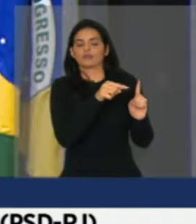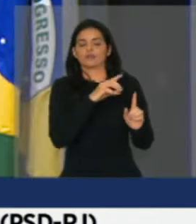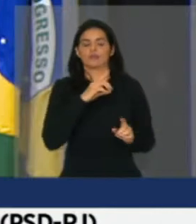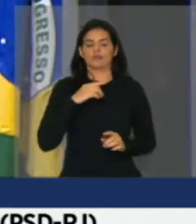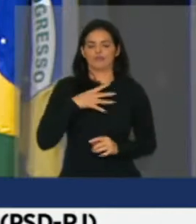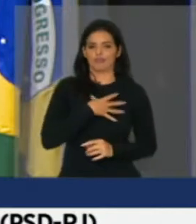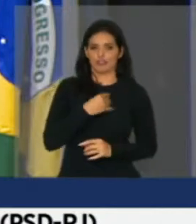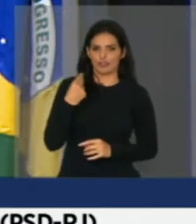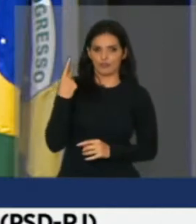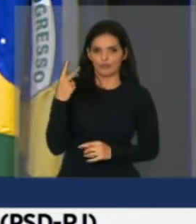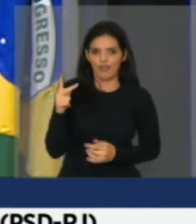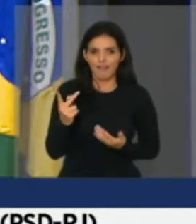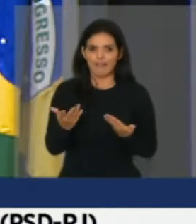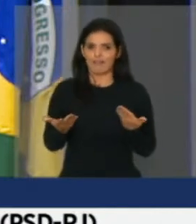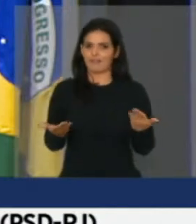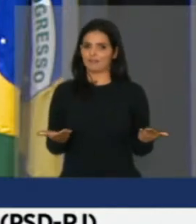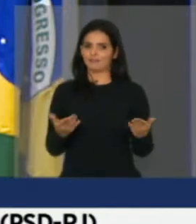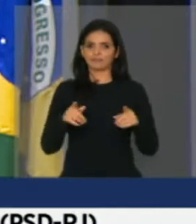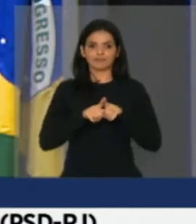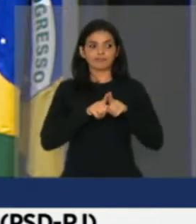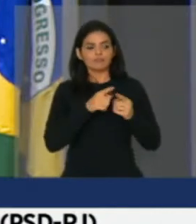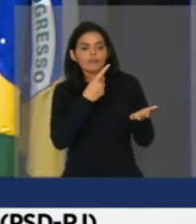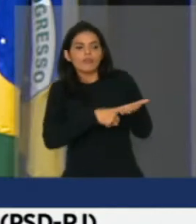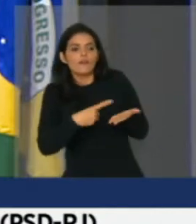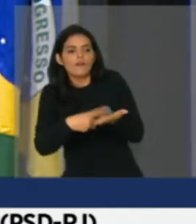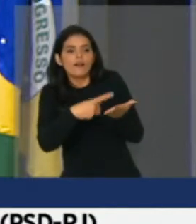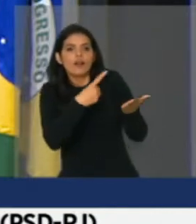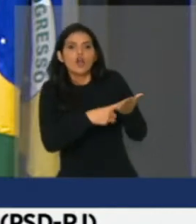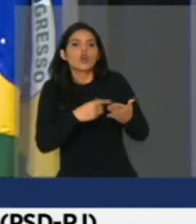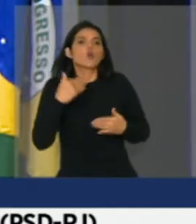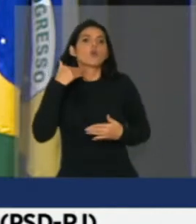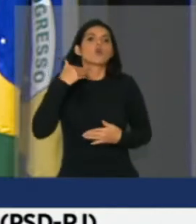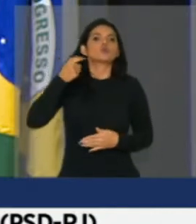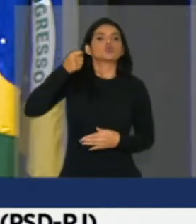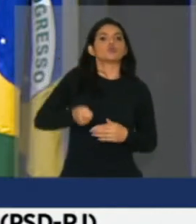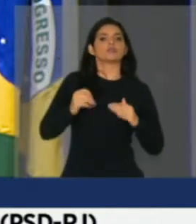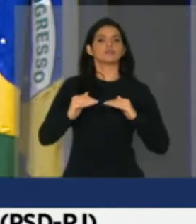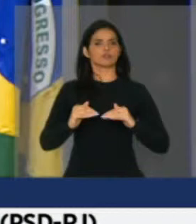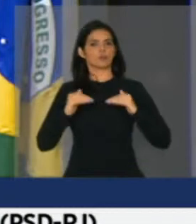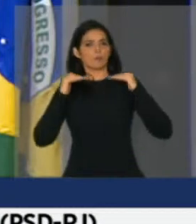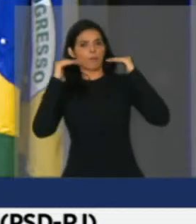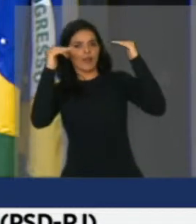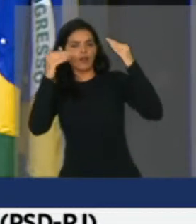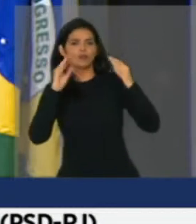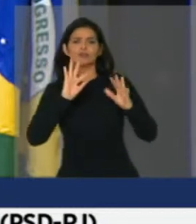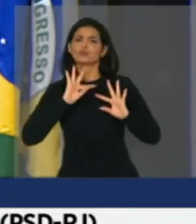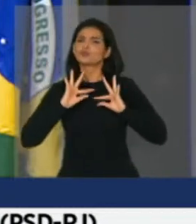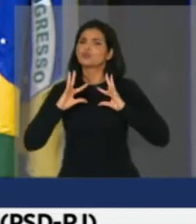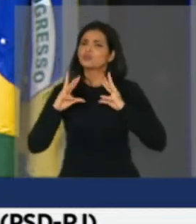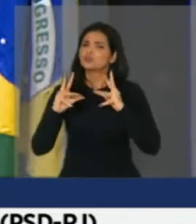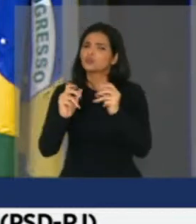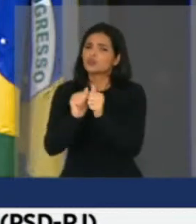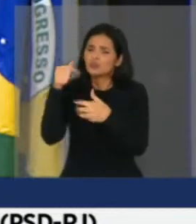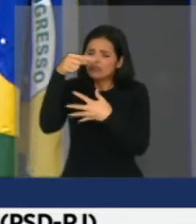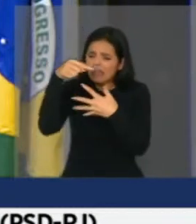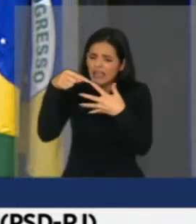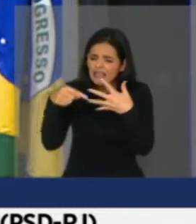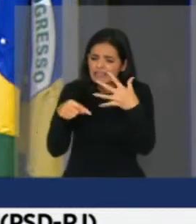com juízes de cortes superiores e outros. Tudo isso contido no relatório foi